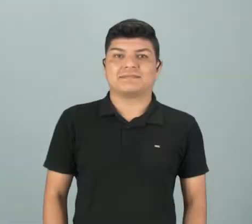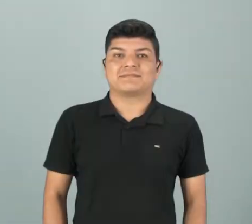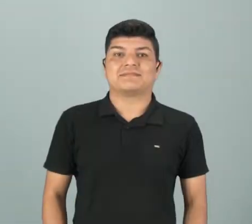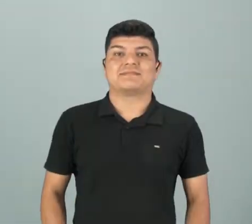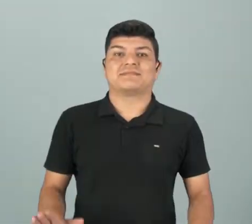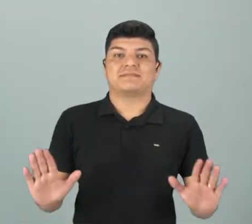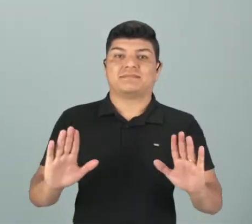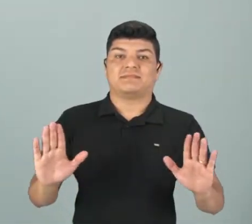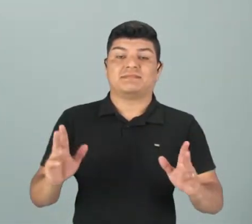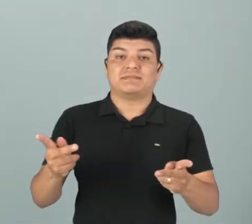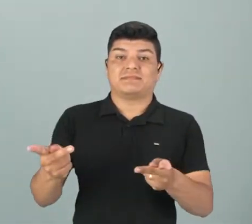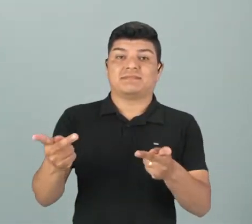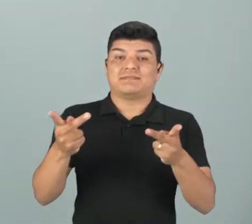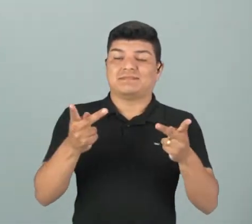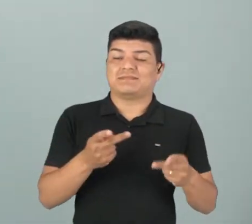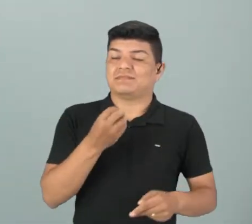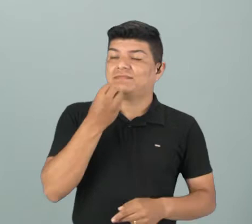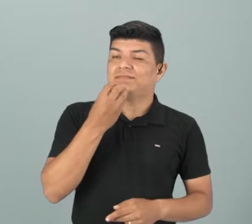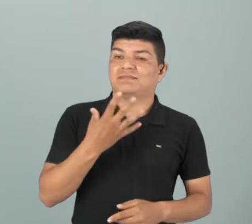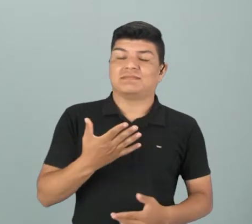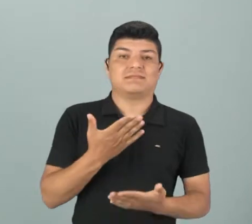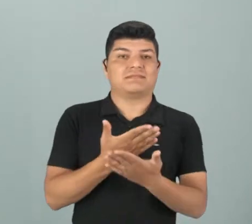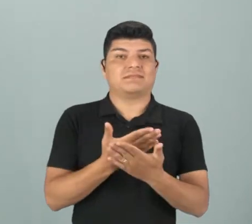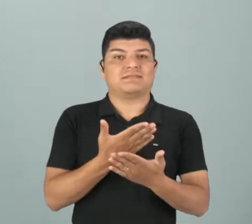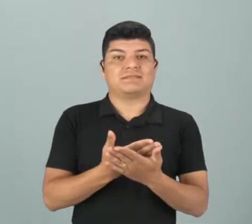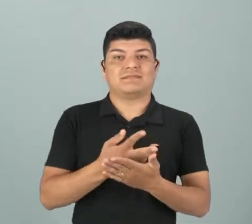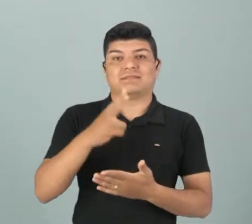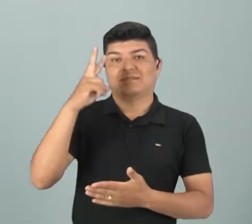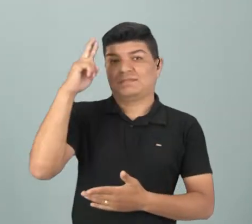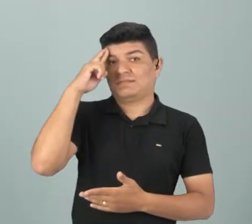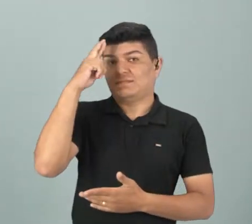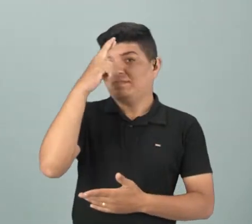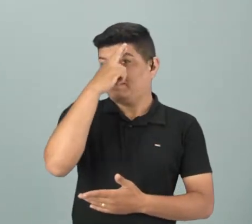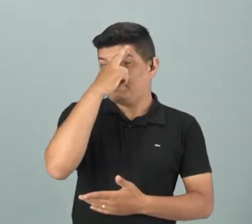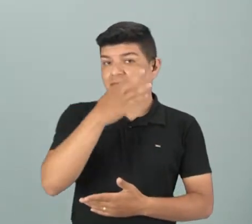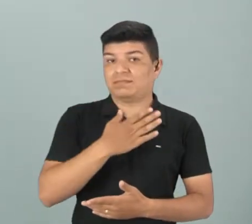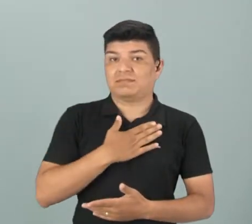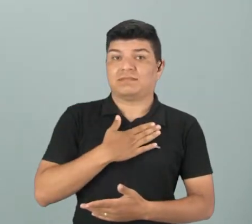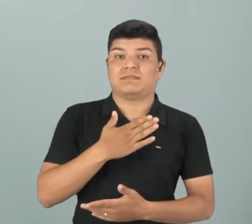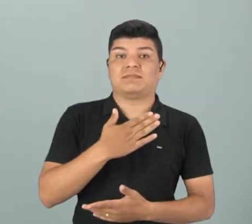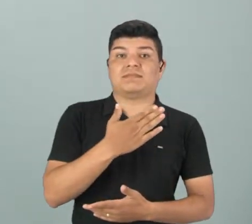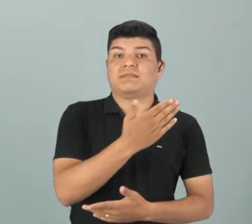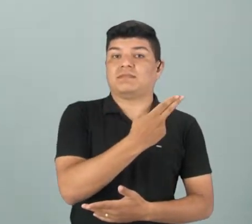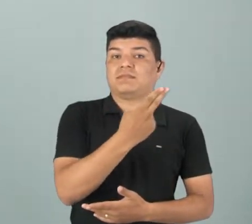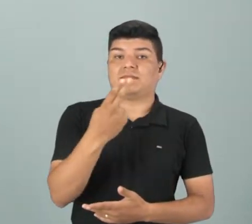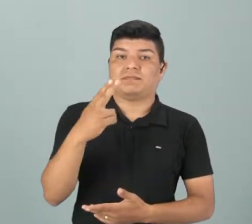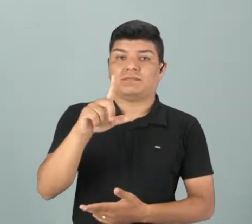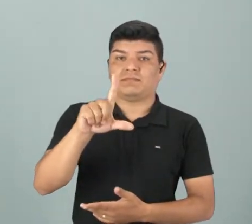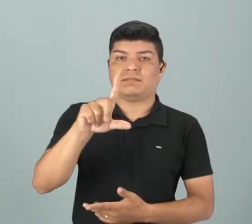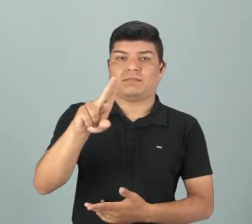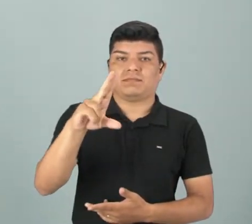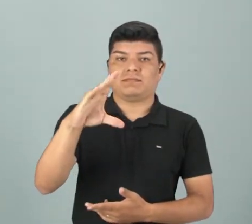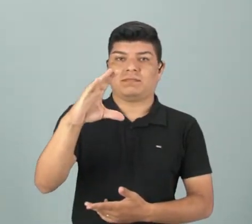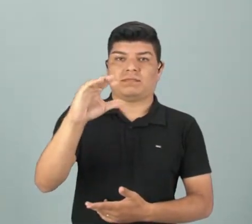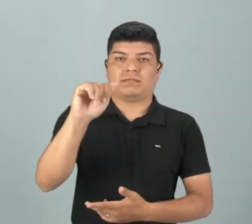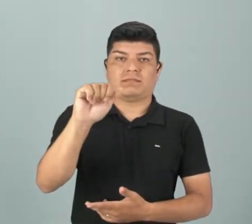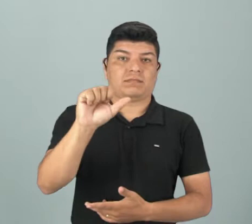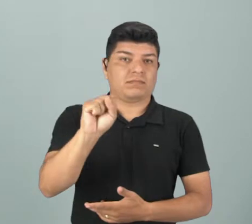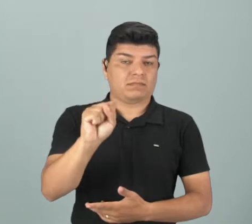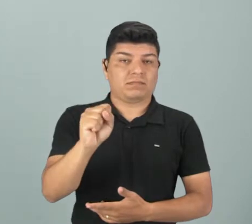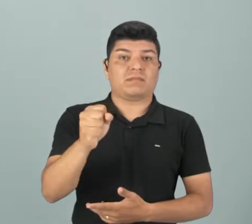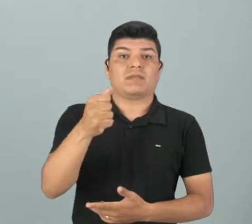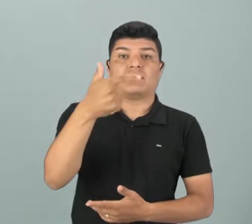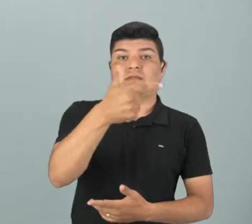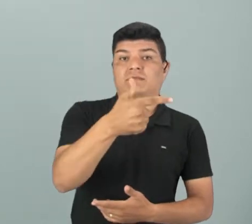Oi, galerinha, sejam muito bem-vindos a mais uma aula de História. Eu sou o professor Lucas e já estamos na nossa